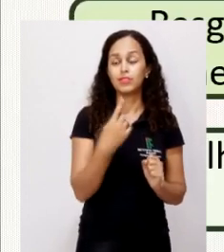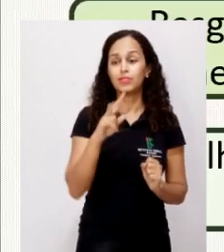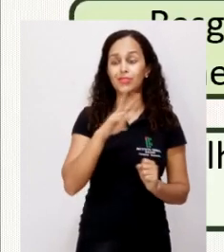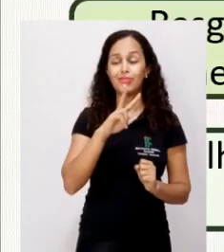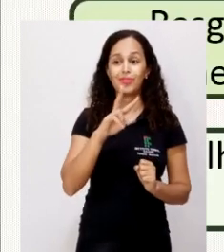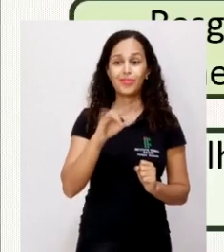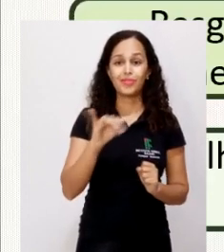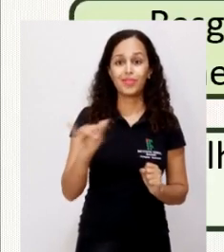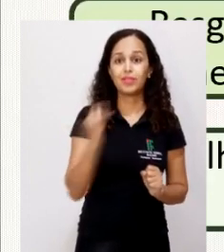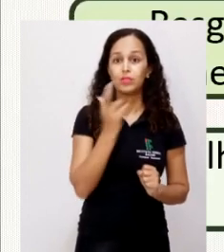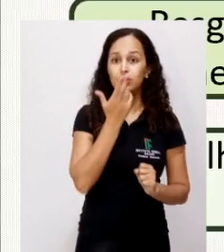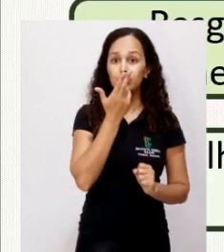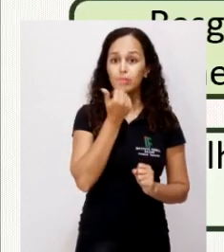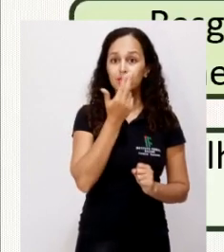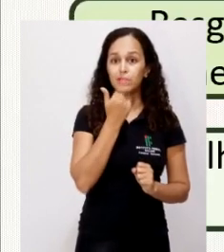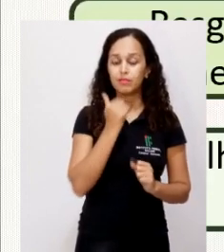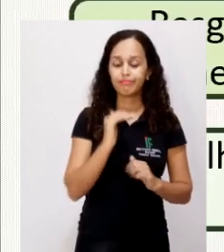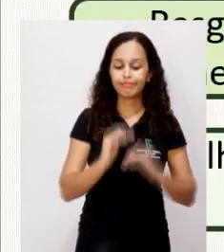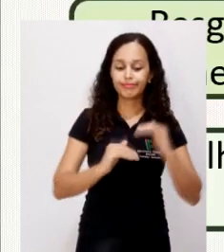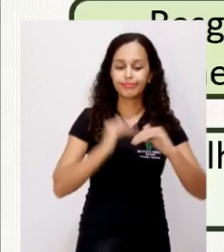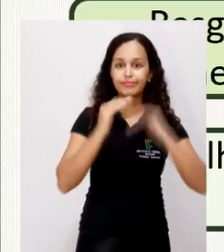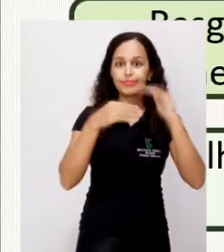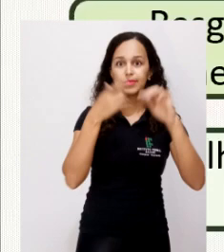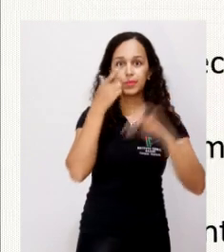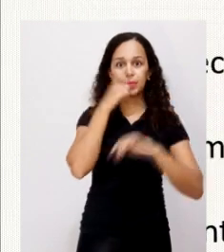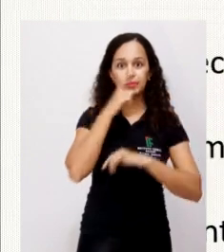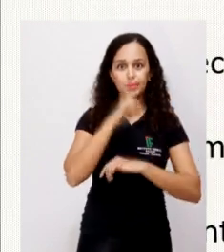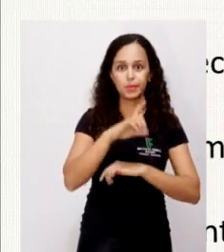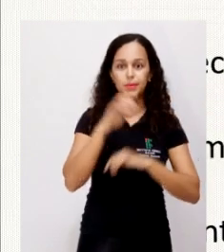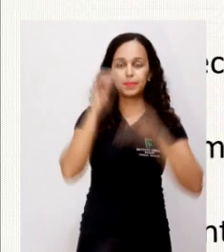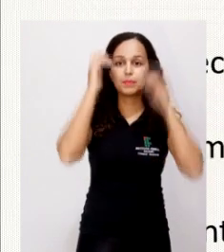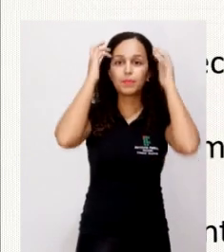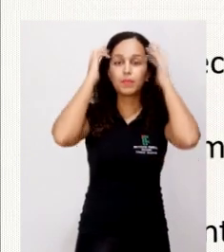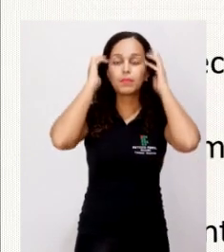atingir a melhoria do padrão nutricional destas pessoas.